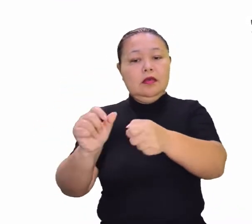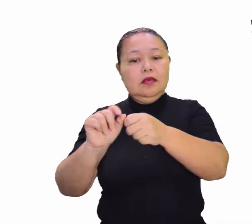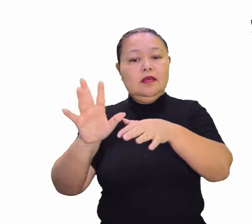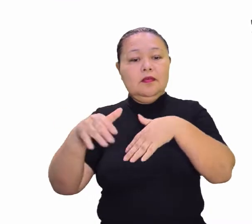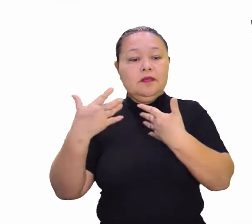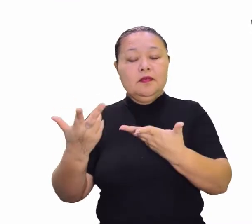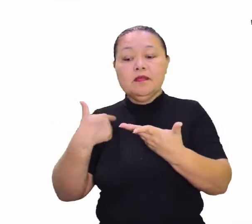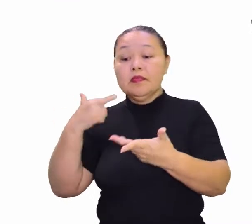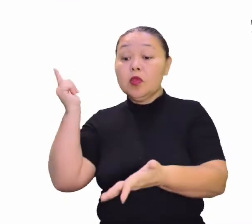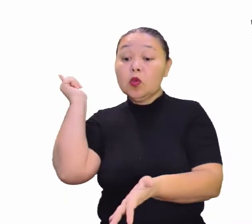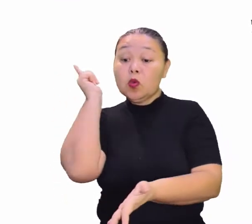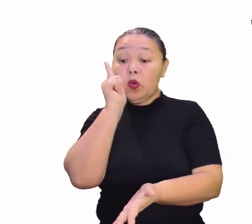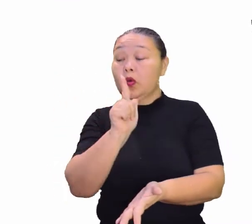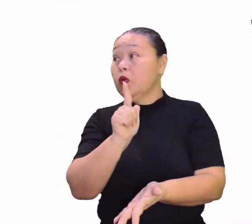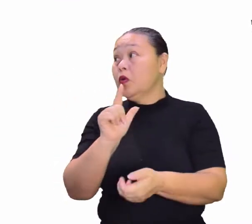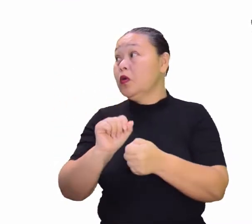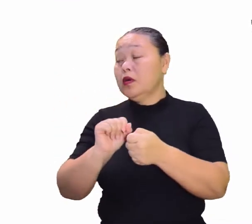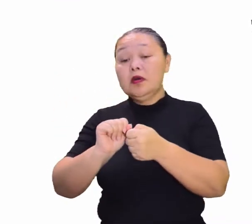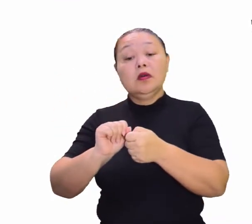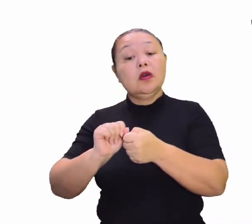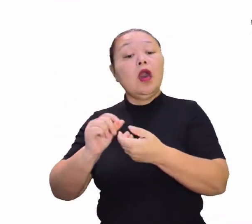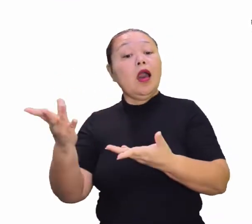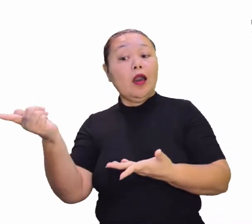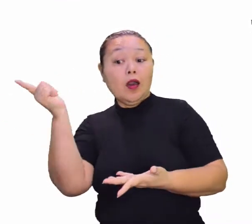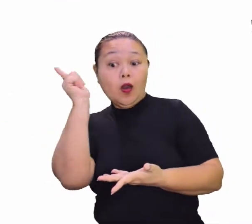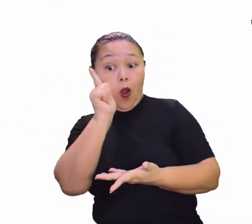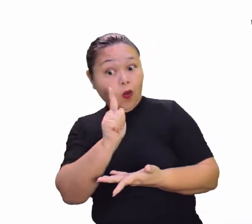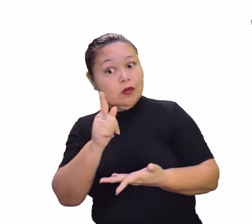Né? Conquistadores porque conquistaram muitos benefícios.